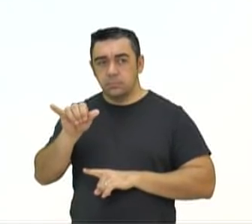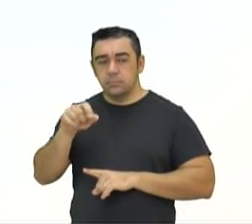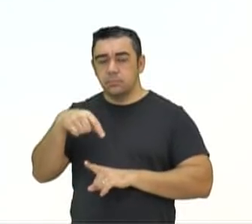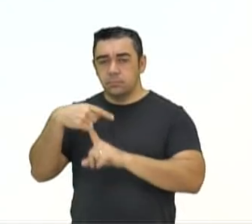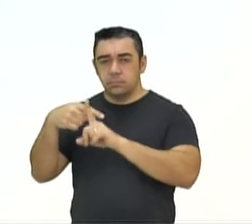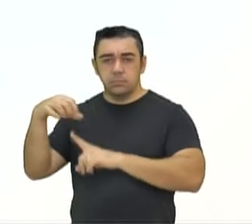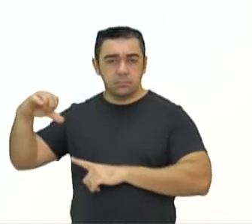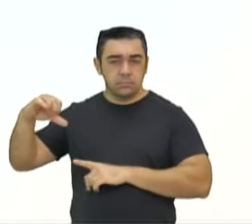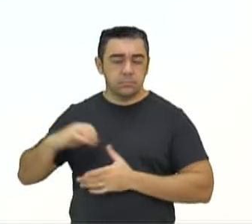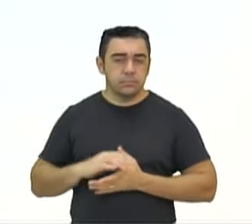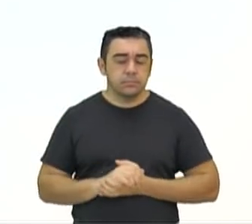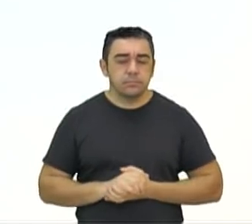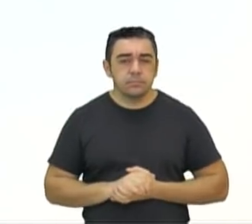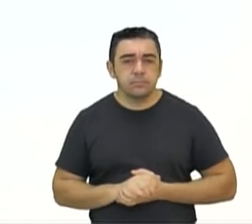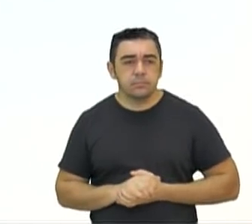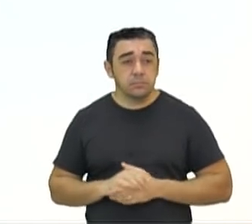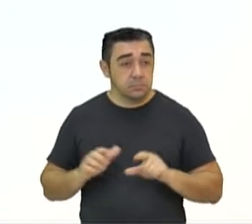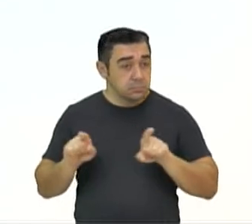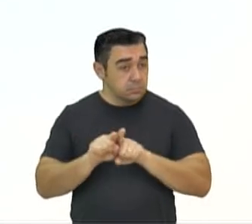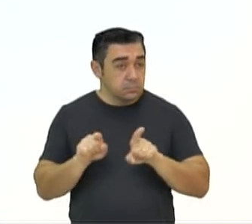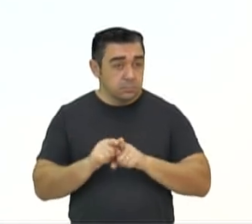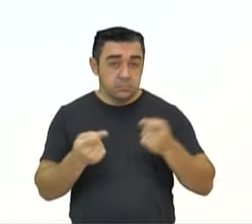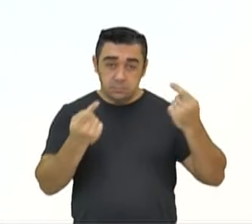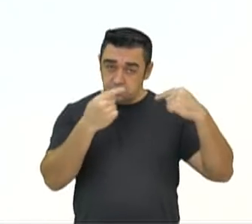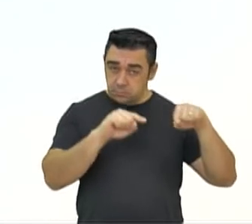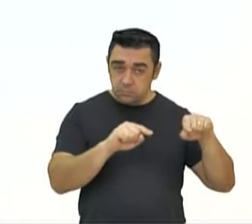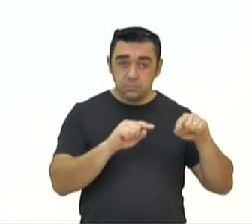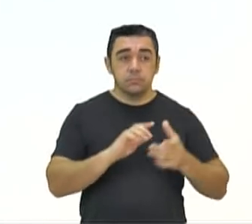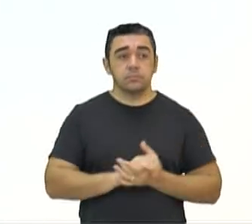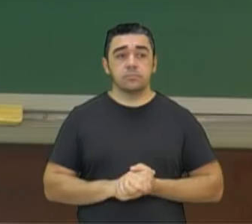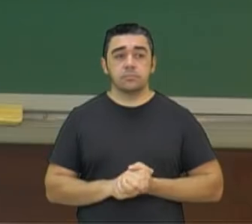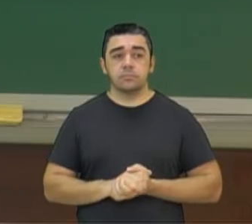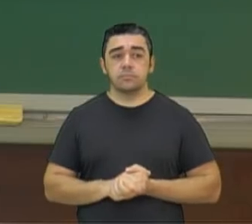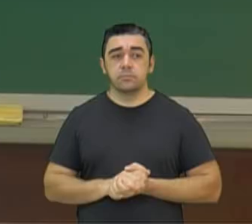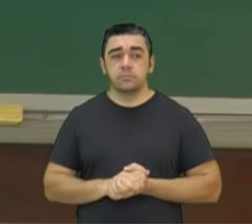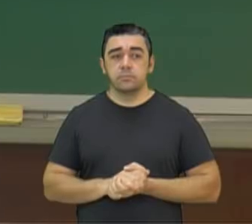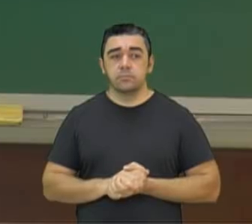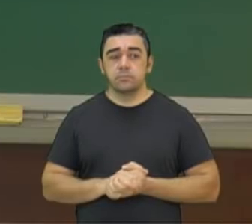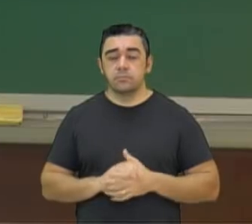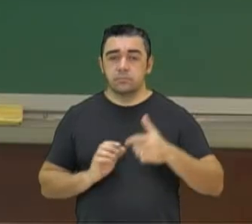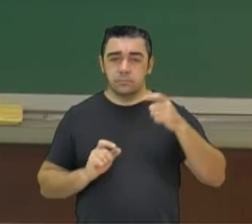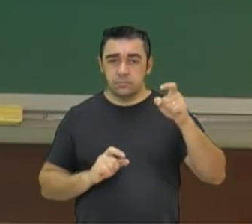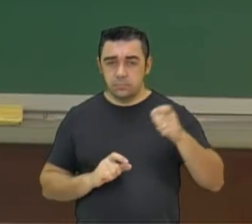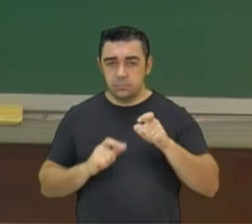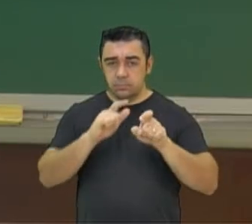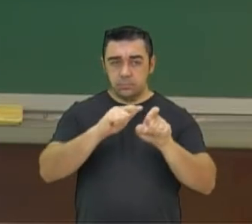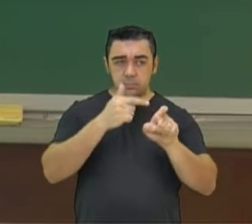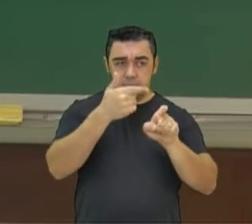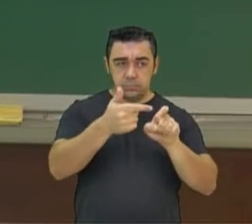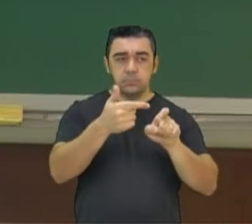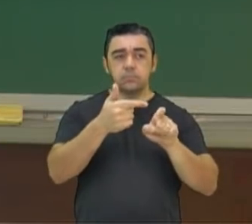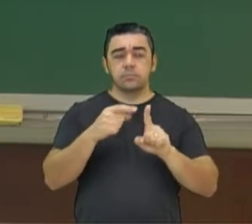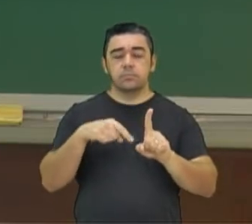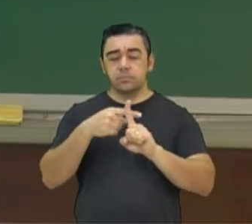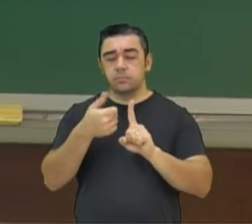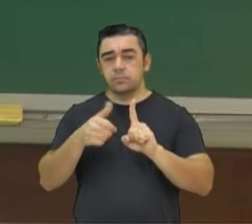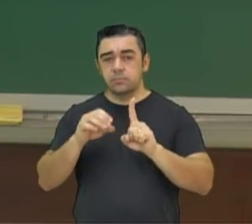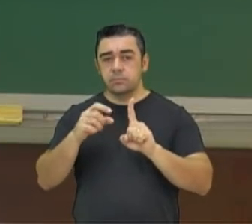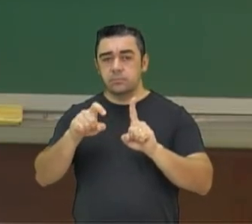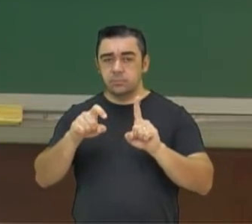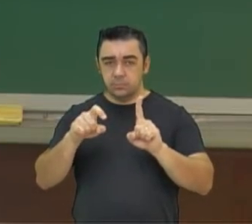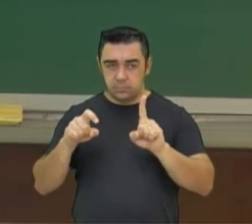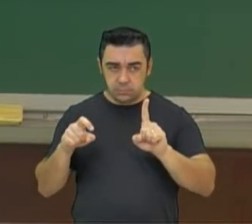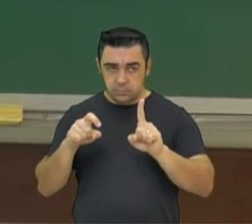6y mais 9. Também temos na segunda sentença o quadrado do primeiro mais 2 vezes